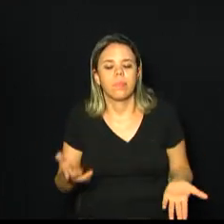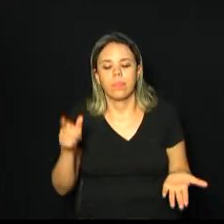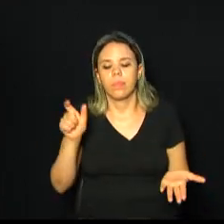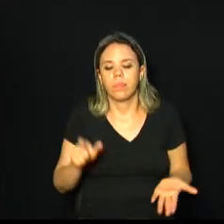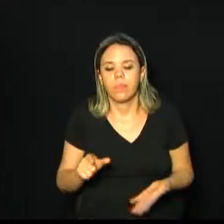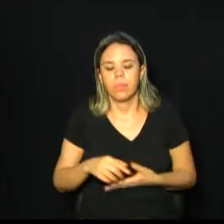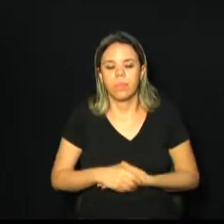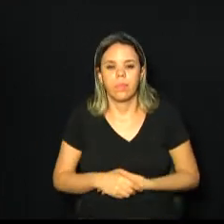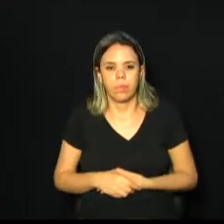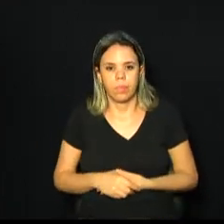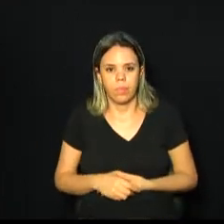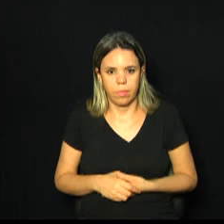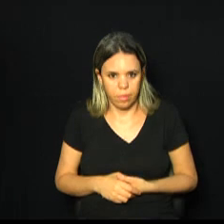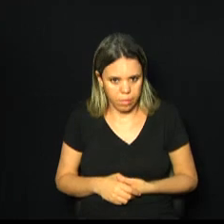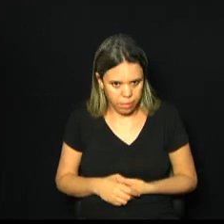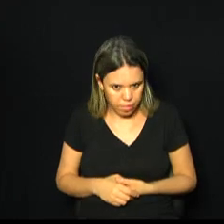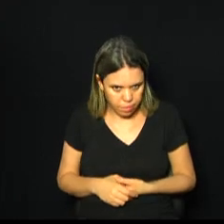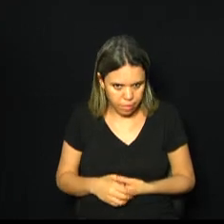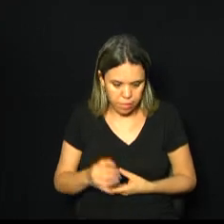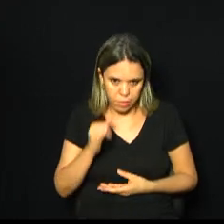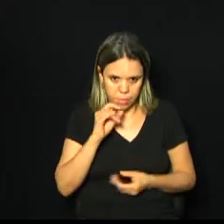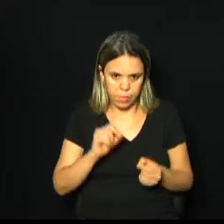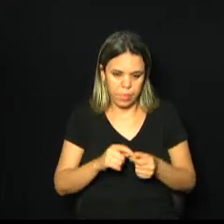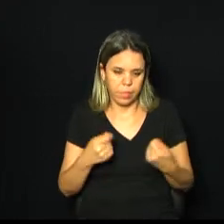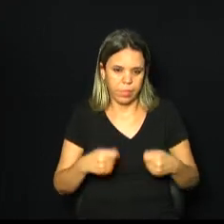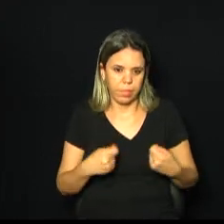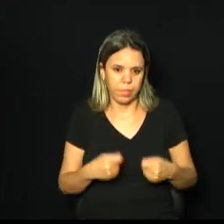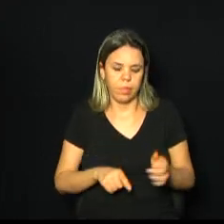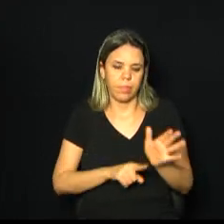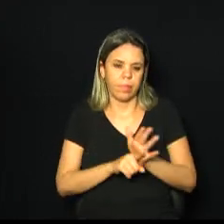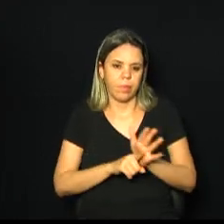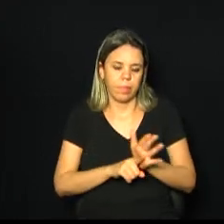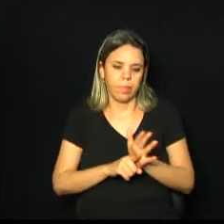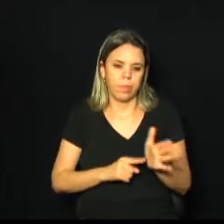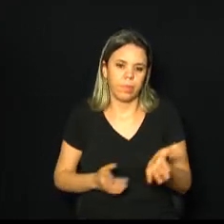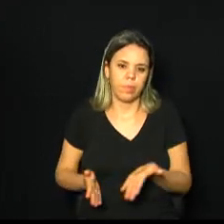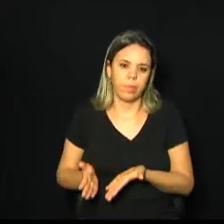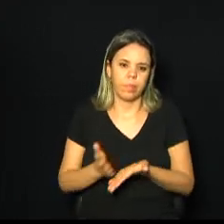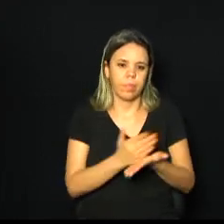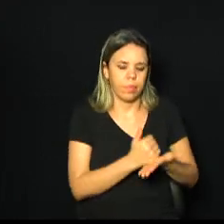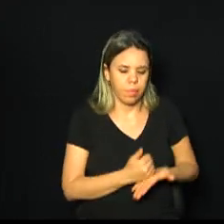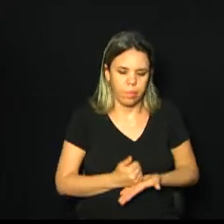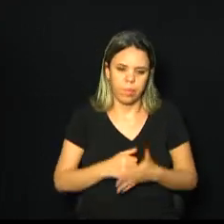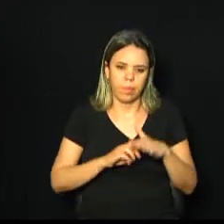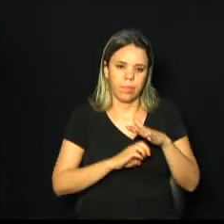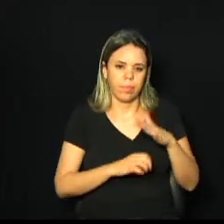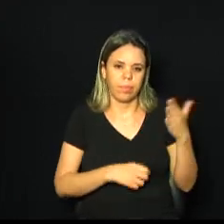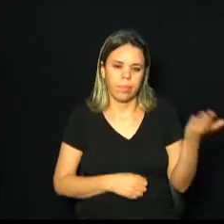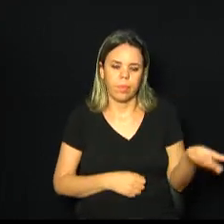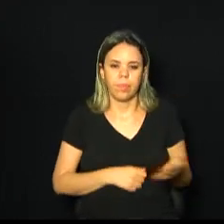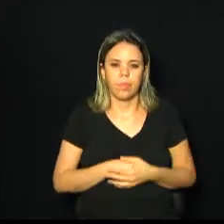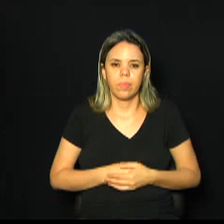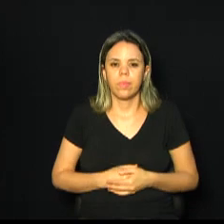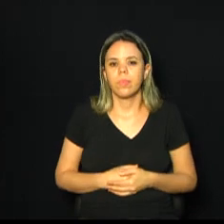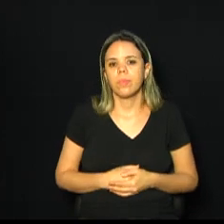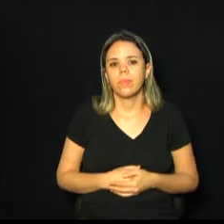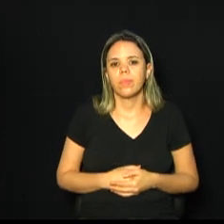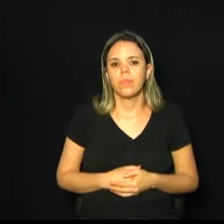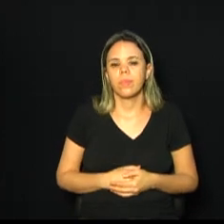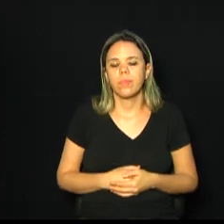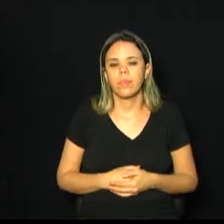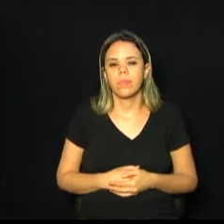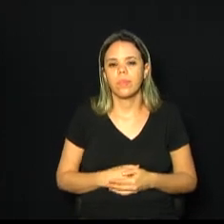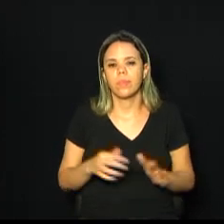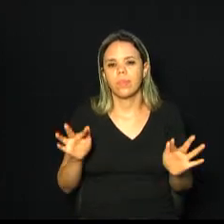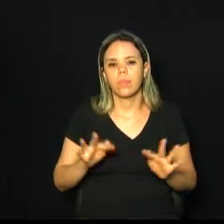pessoa que vai dizer o que deve ser feito com esses dados que são coletados pela empresa. E aí, por uma